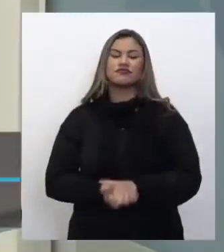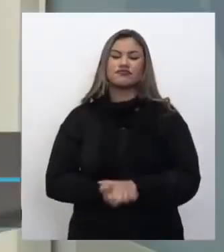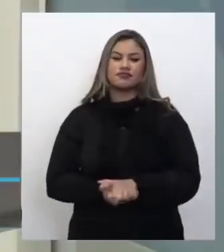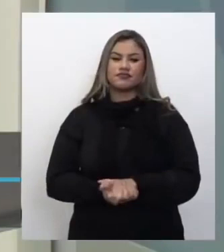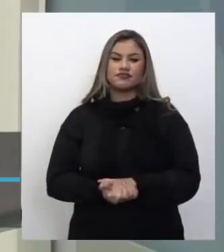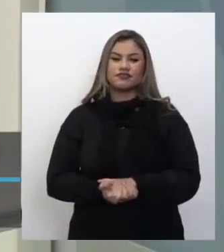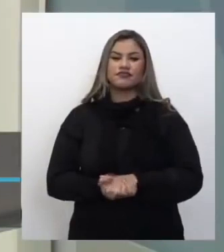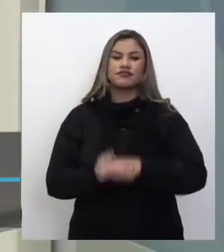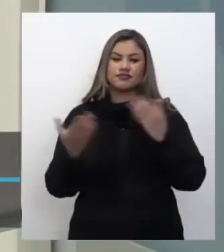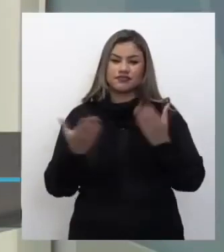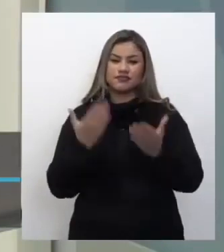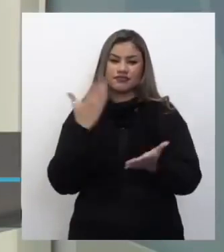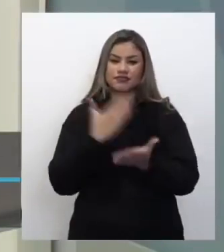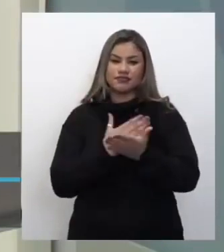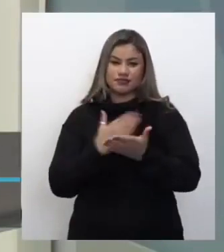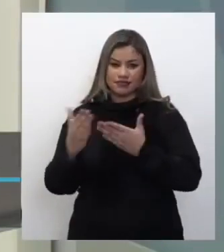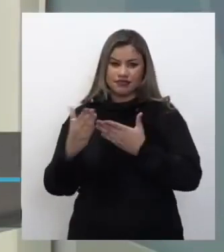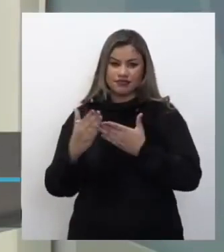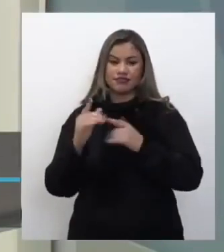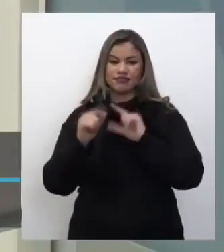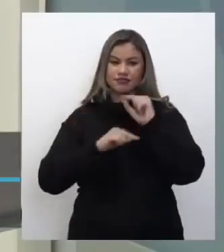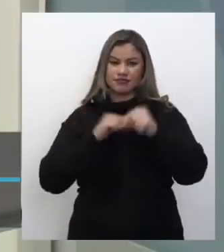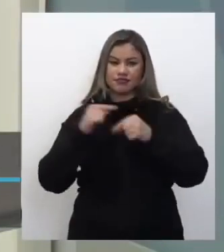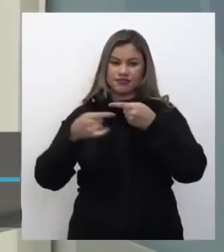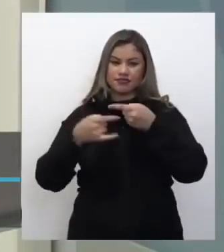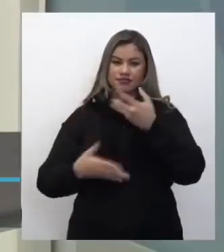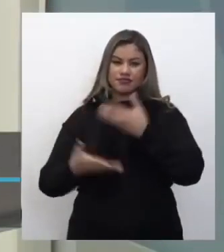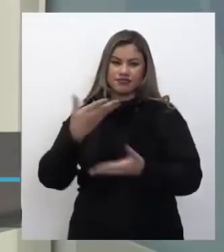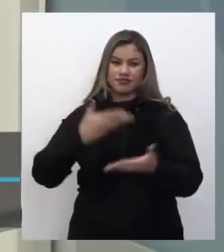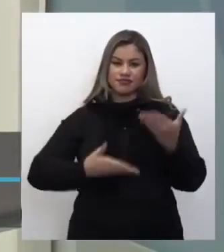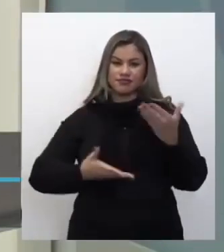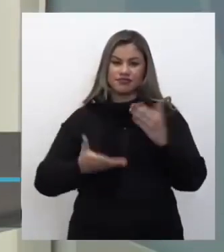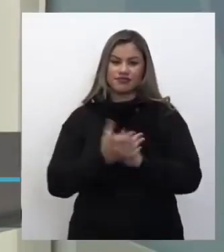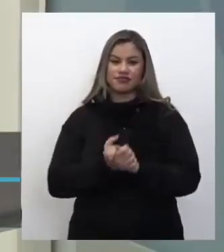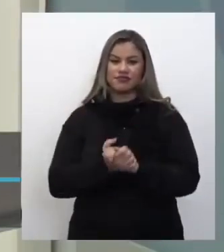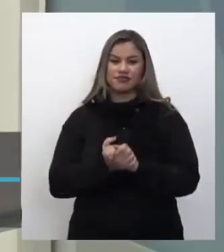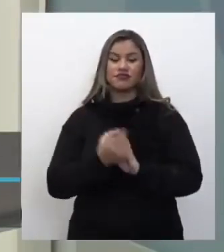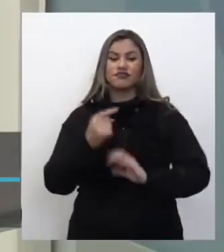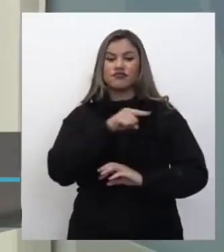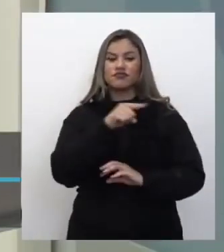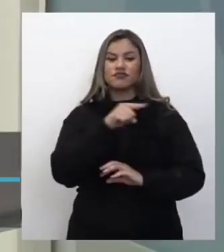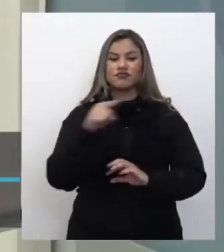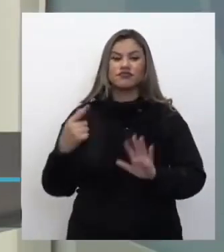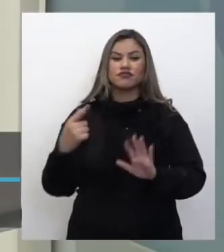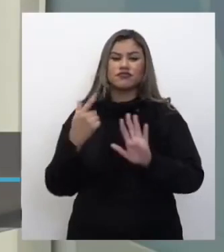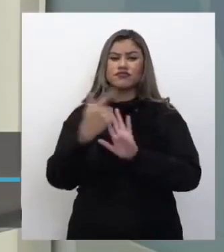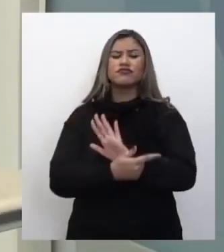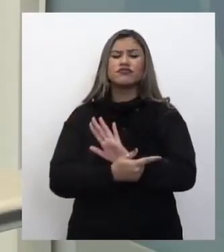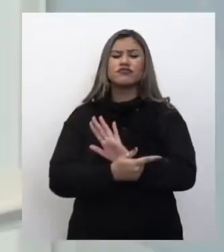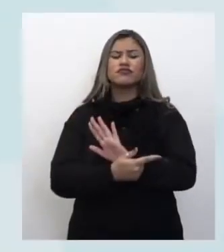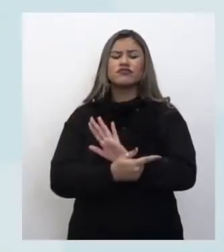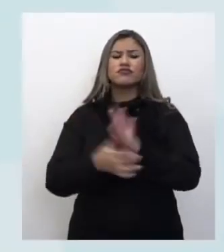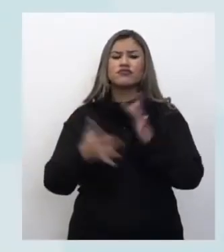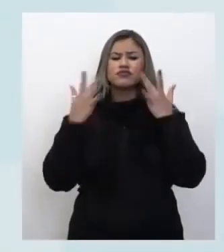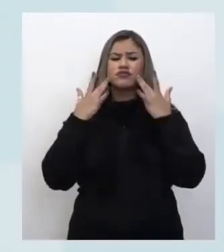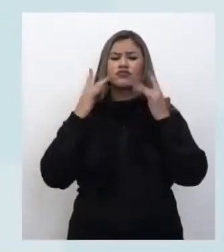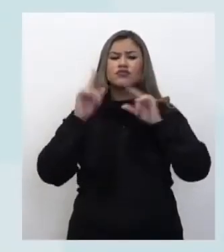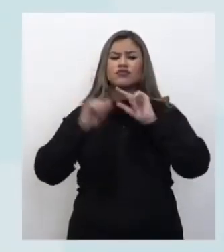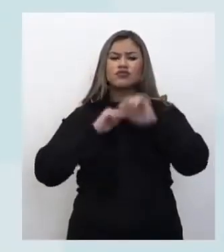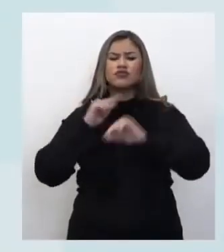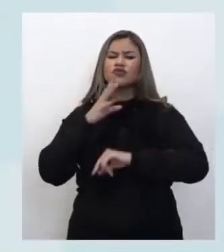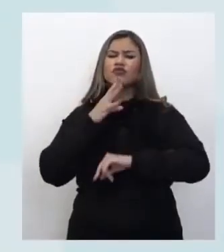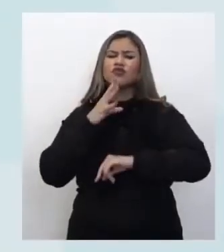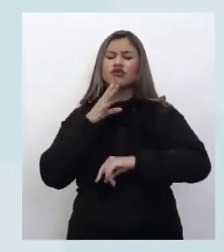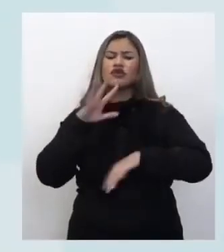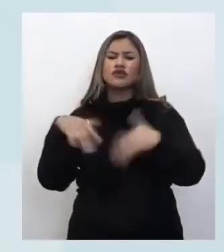Vamos começar a nossa aula com uma interação no chat. Qual gênero teatral você conhece? Conta aqui para mim e para a